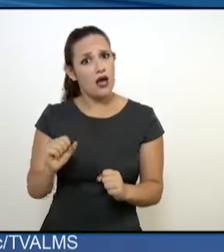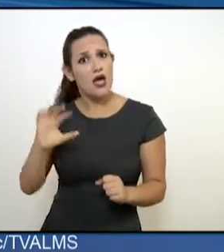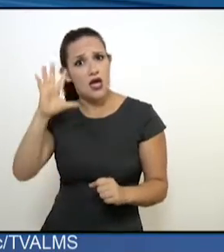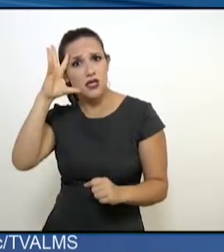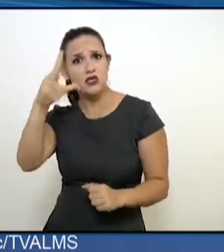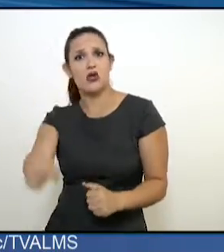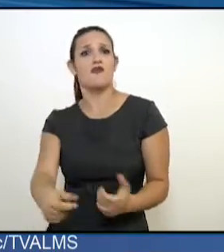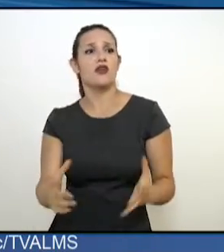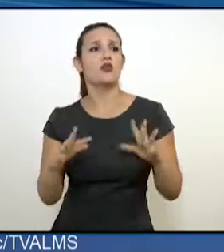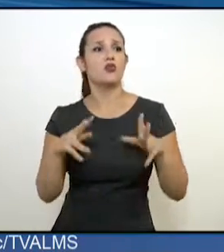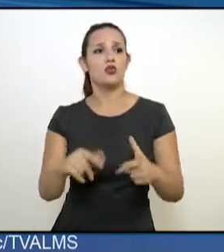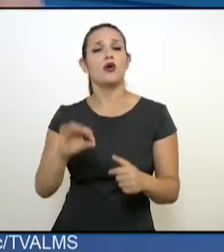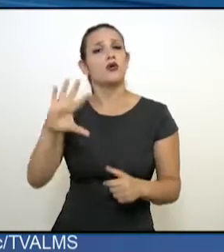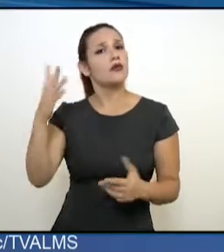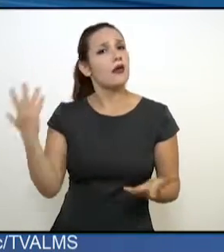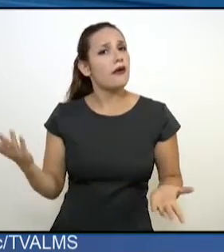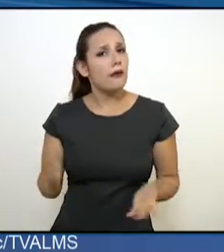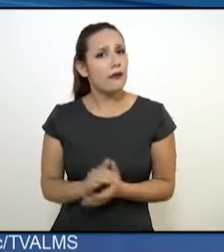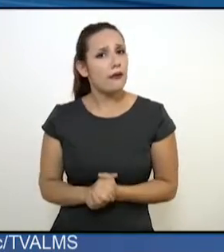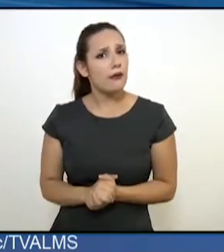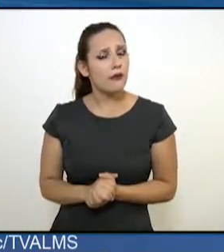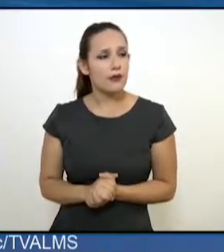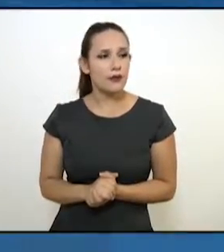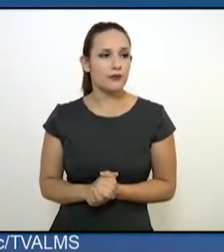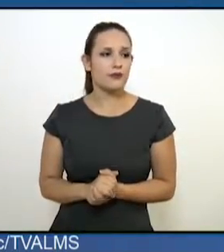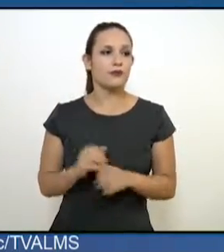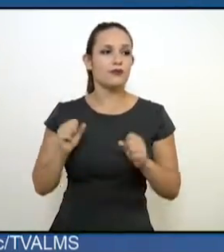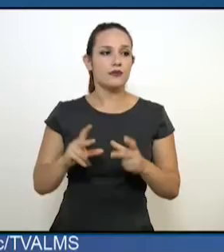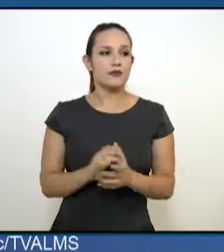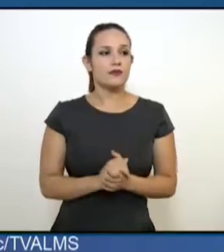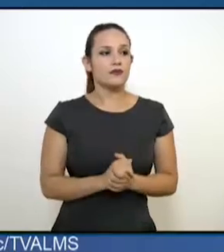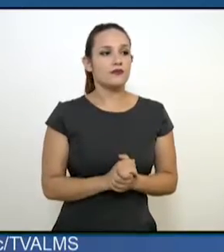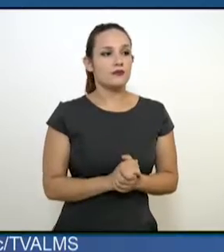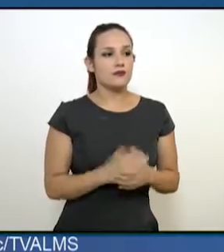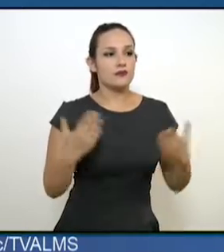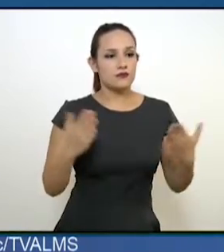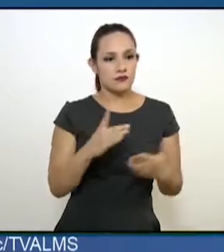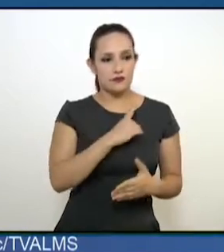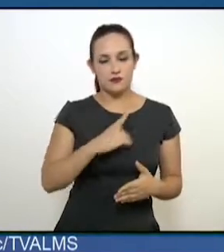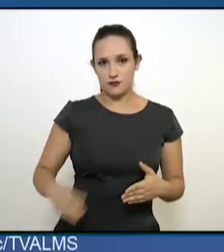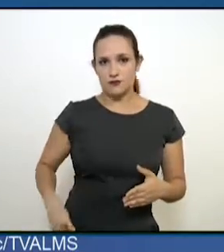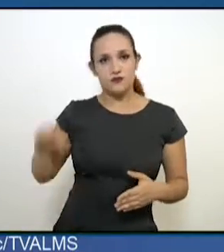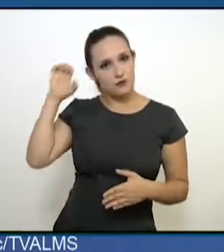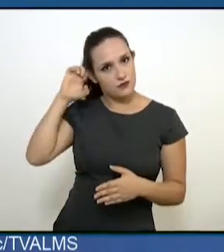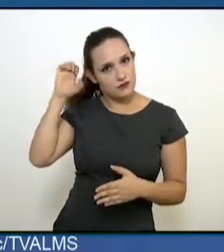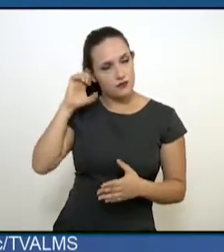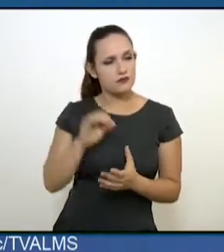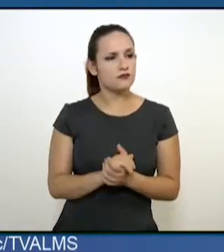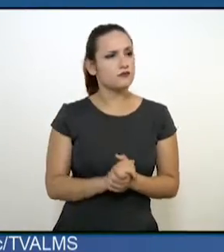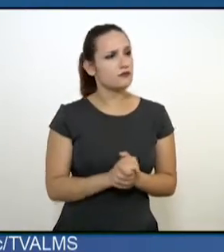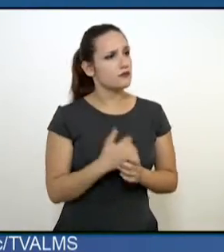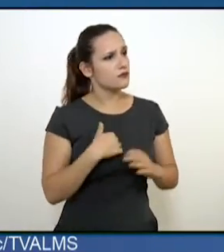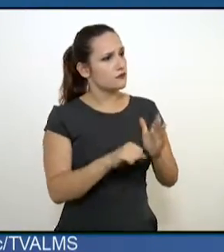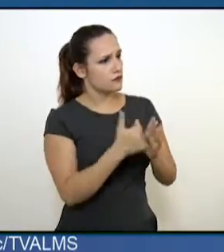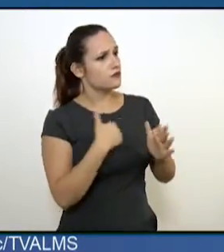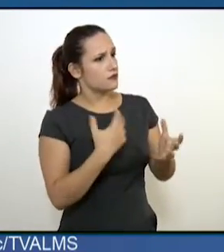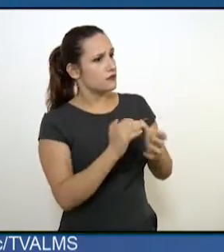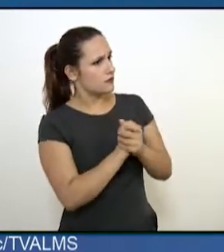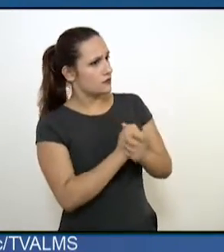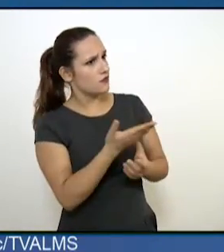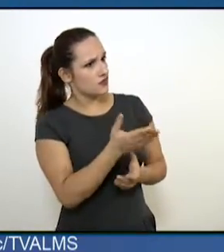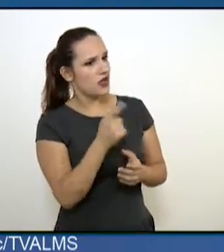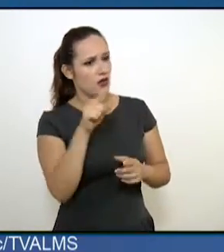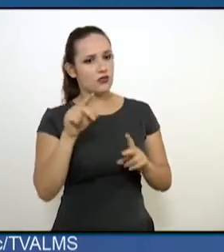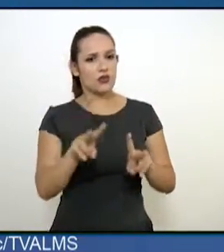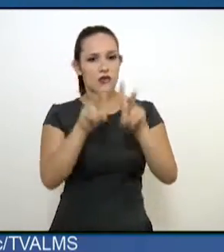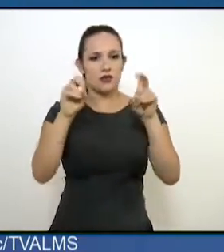que comandaria essa situação. Tem uma parte do meu querido deputado Eduardo Rocha. Primeiro, parabenizá-lo pelo tema. Esse é um tema hoje